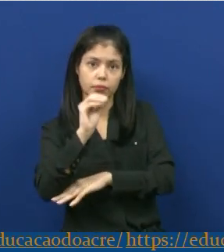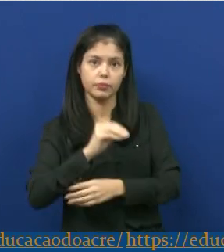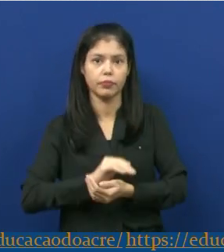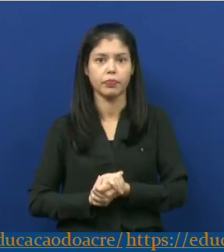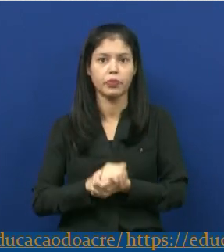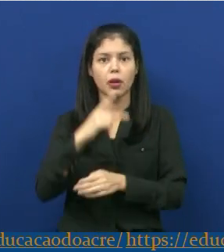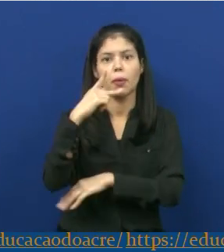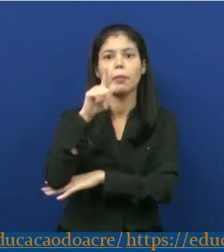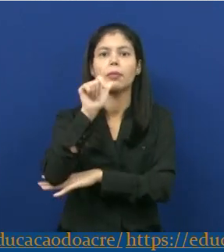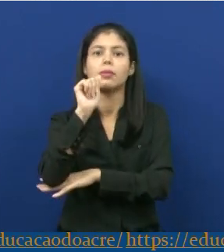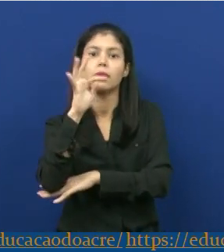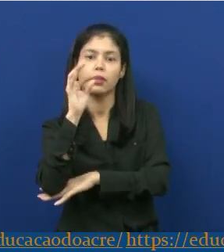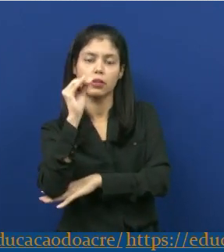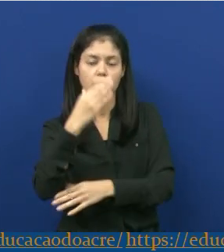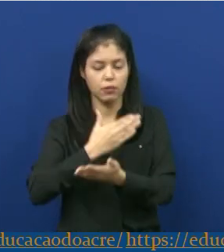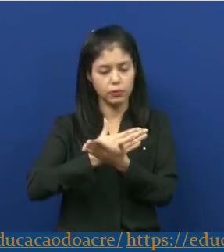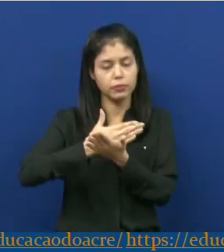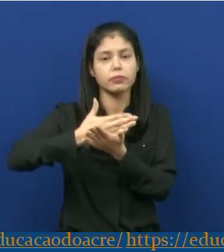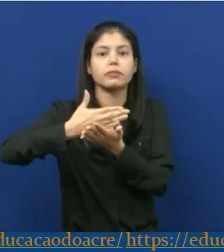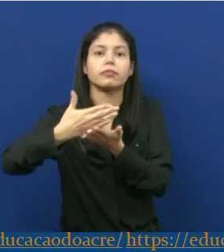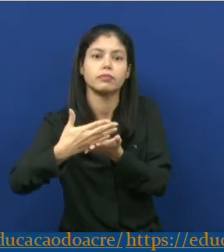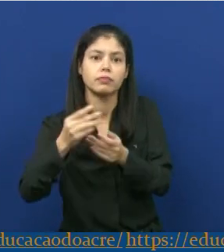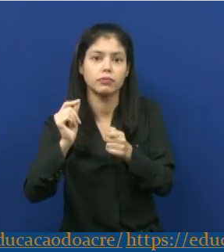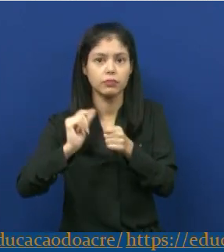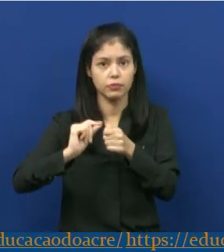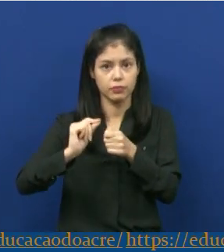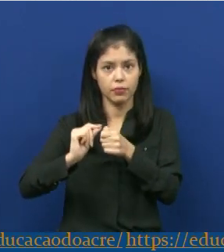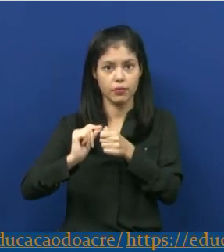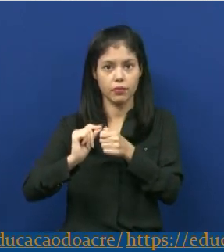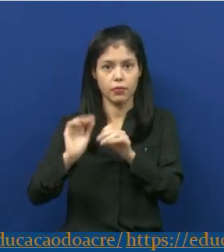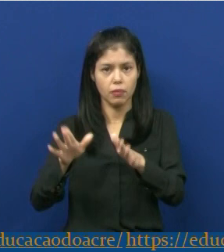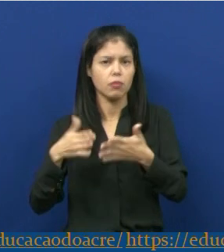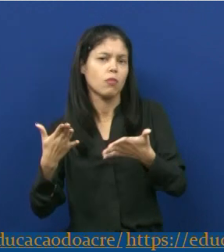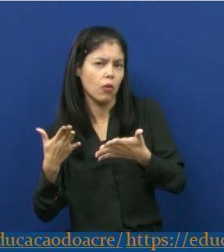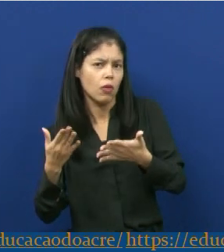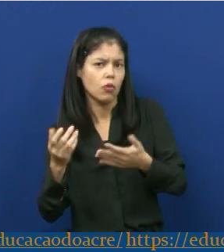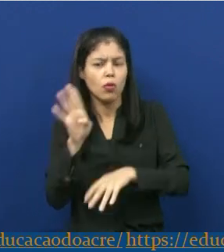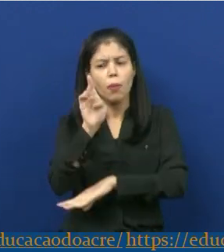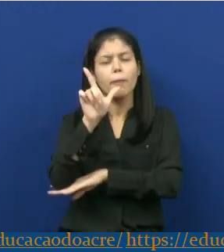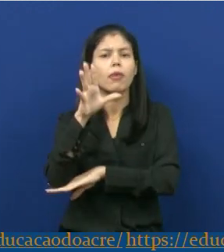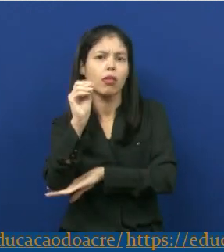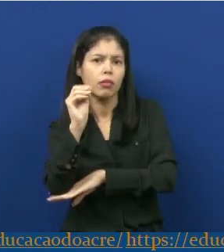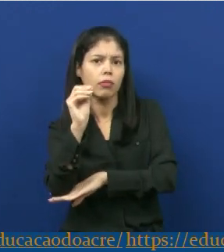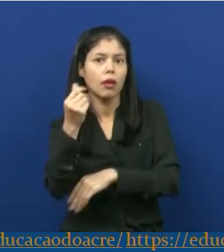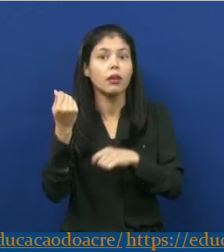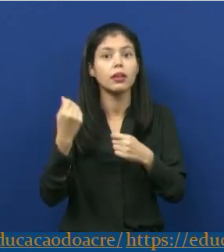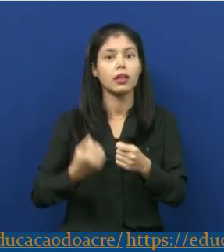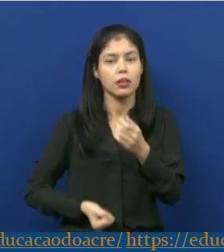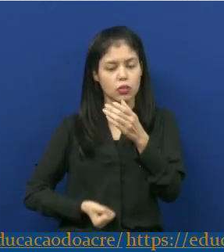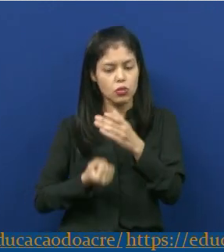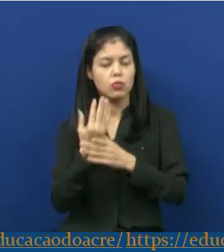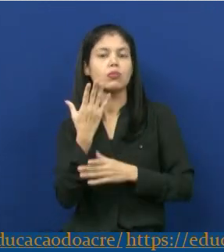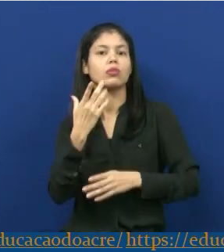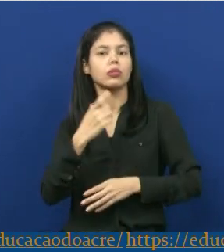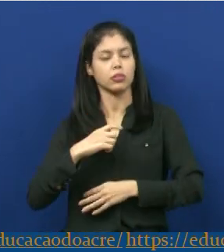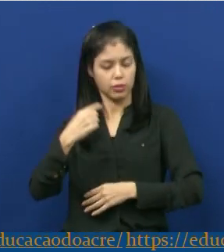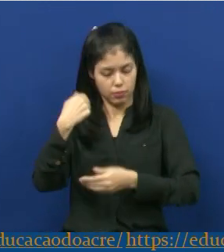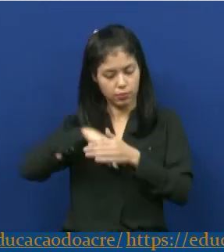O Platão ele vai desenvolver uma teoria acerca da qual ele vai dizer que o belo existe em si